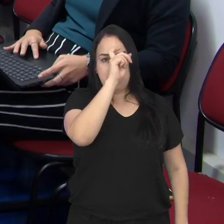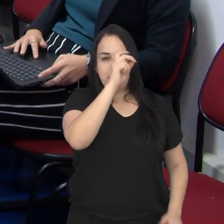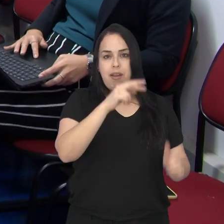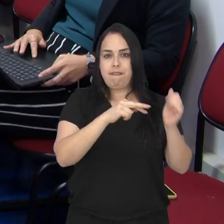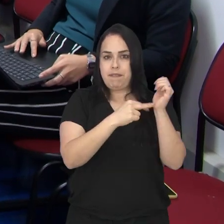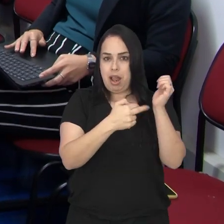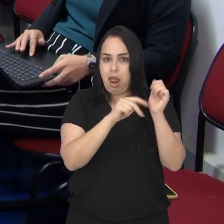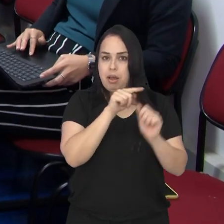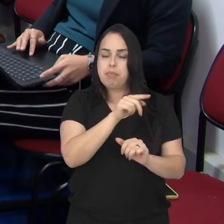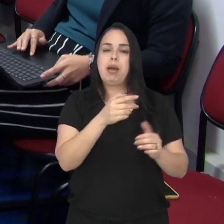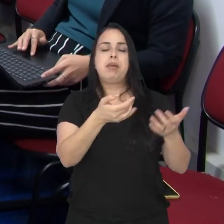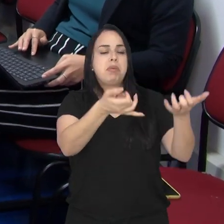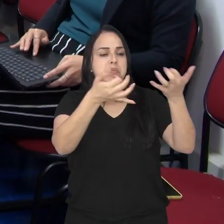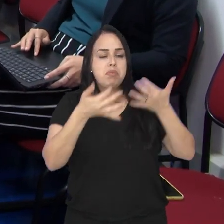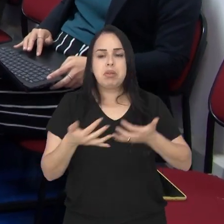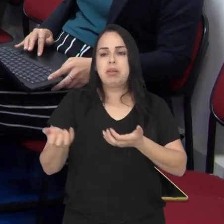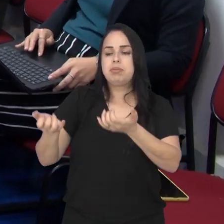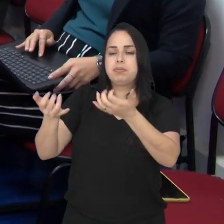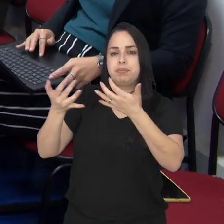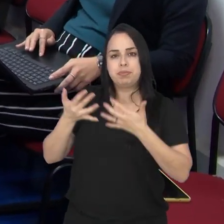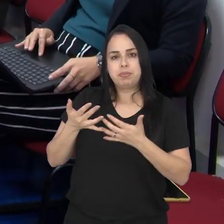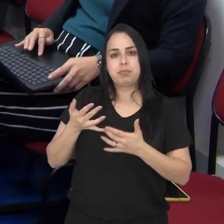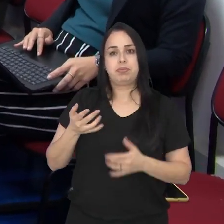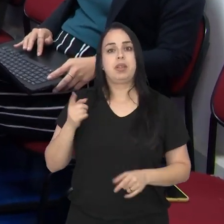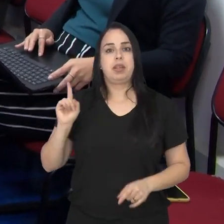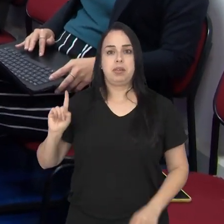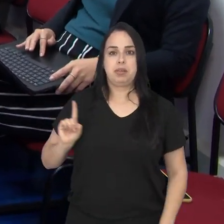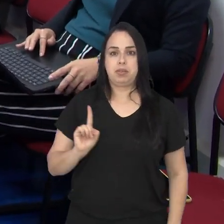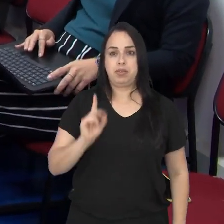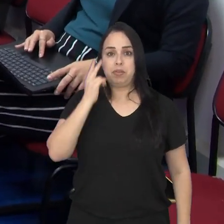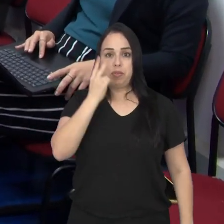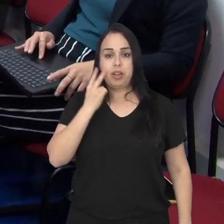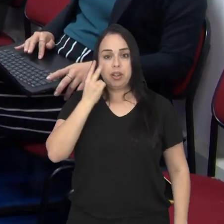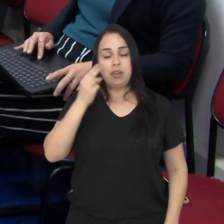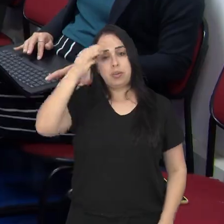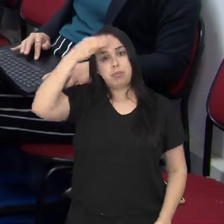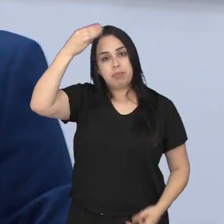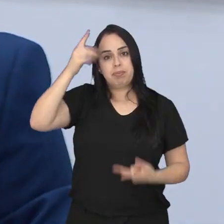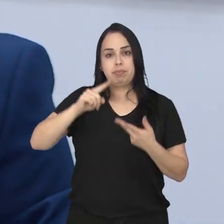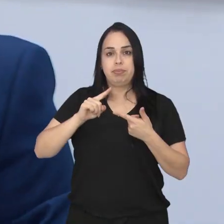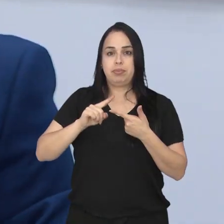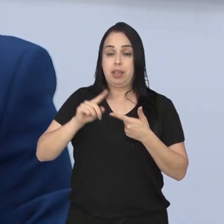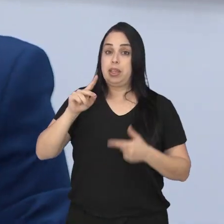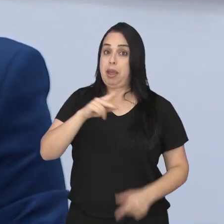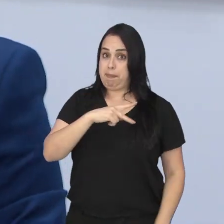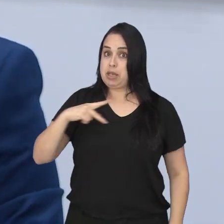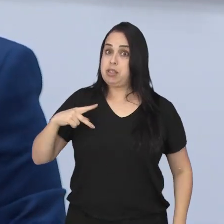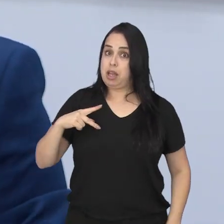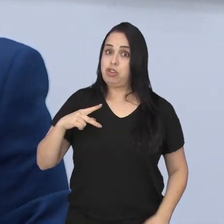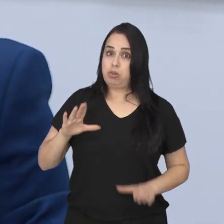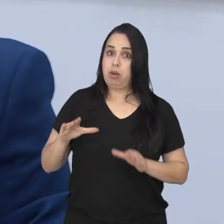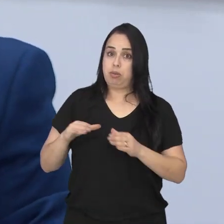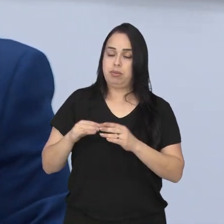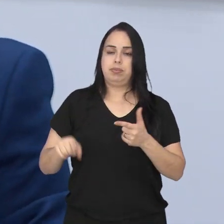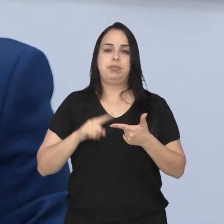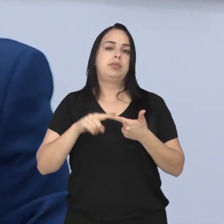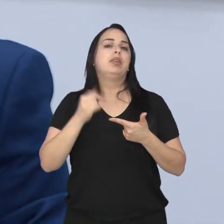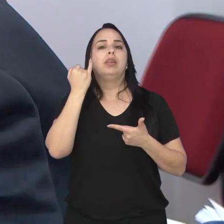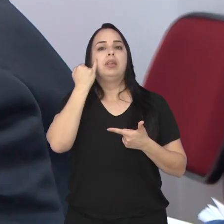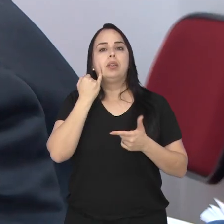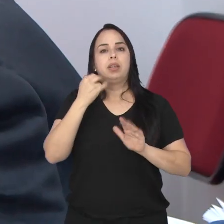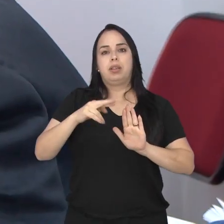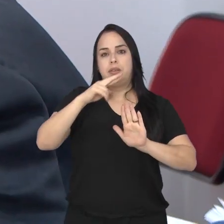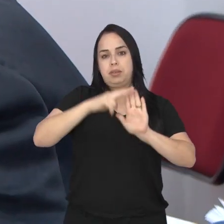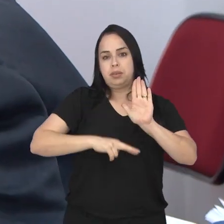Municipal para esclarecimentos participaram do encontro dos vereadores Milton Vieira Filho presidente da Comissão